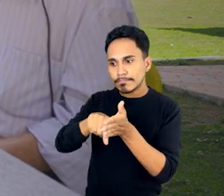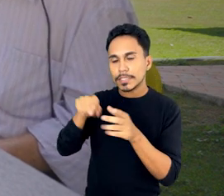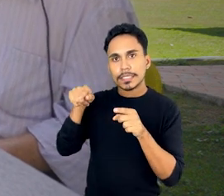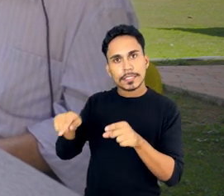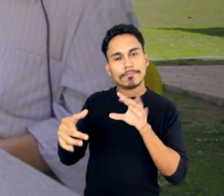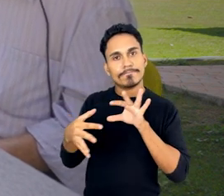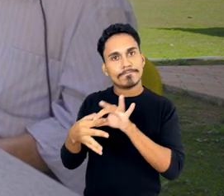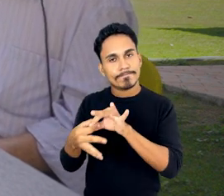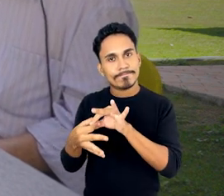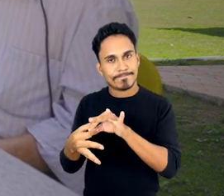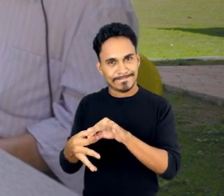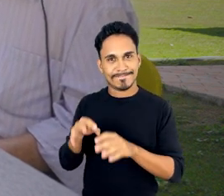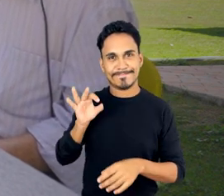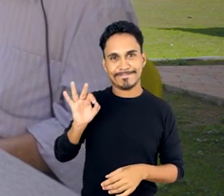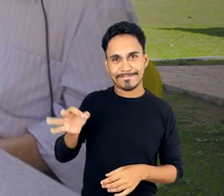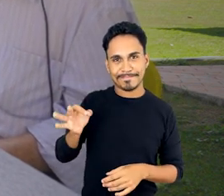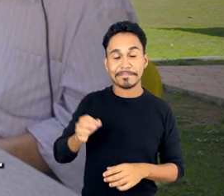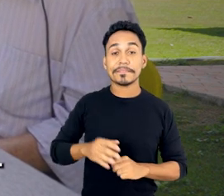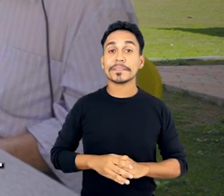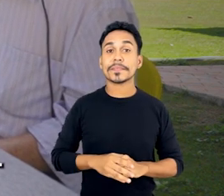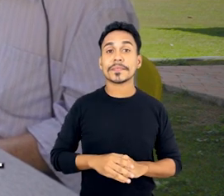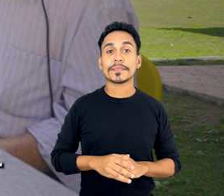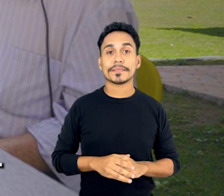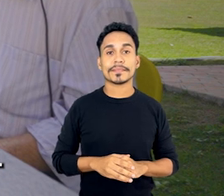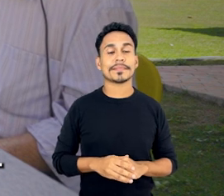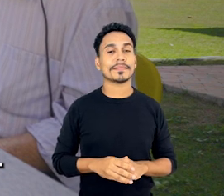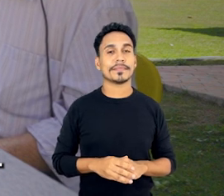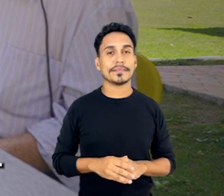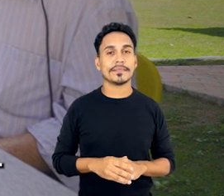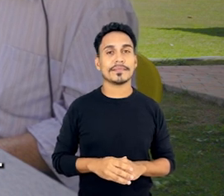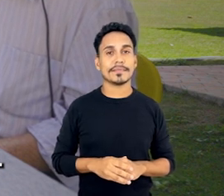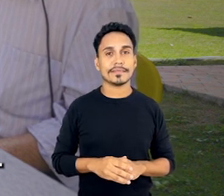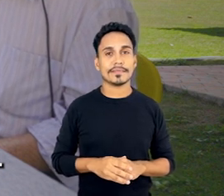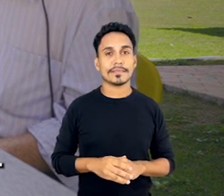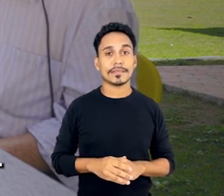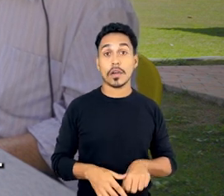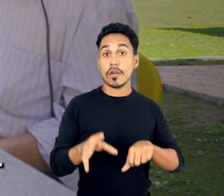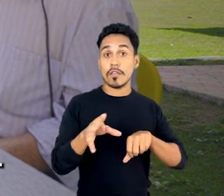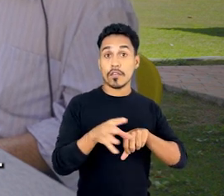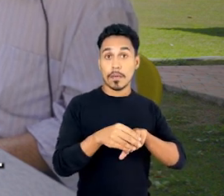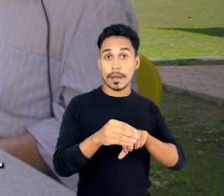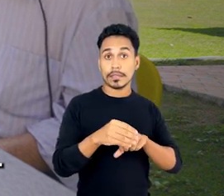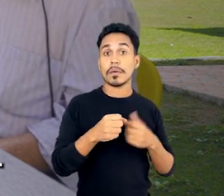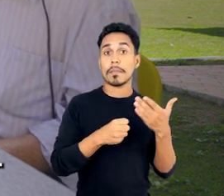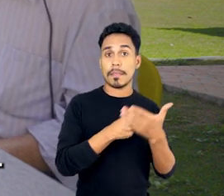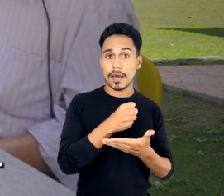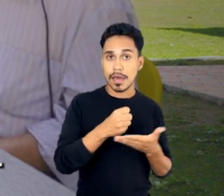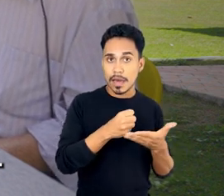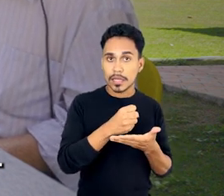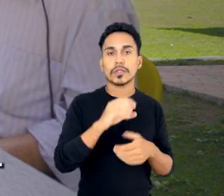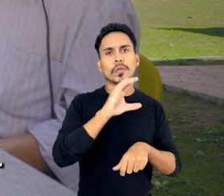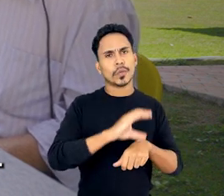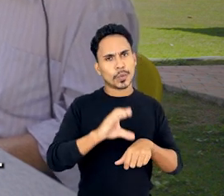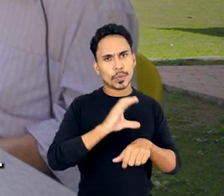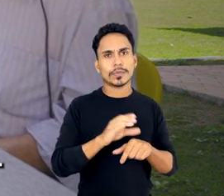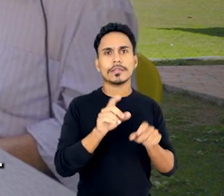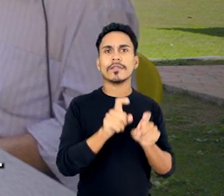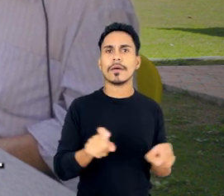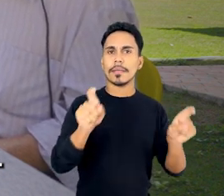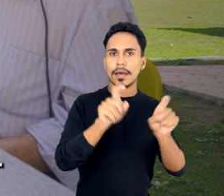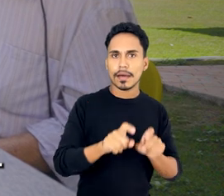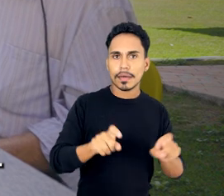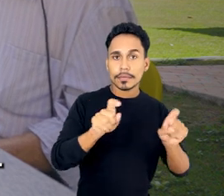se tecnologia eh do ponto de vista da da da para além da formação básica de cursos como cursos de